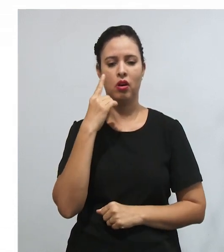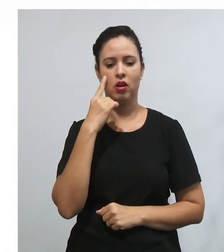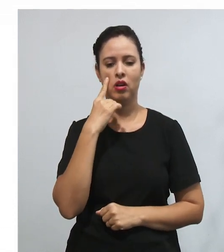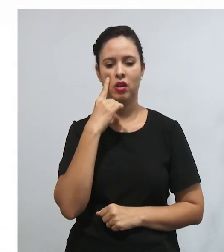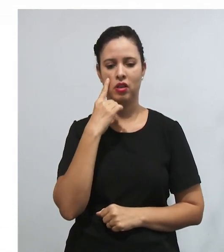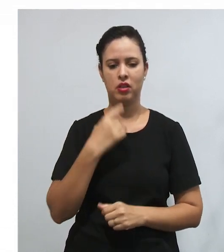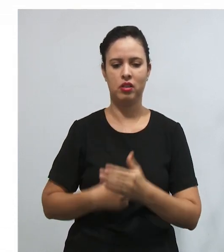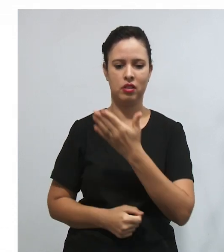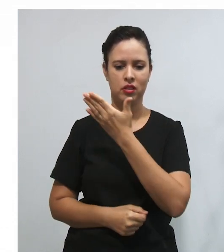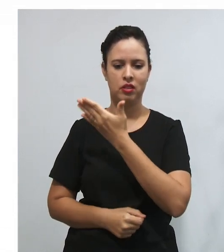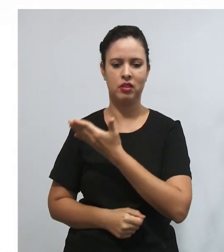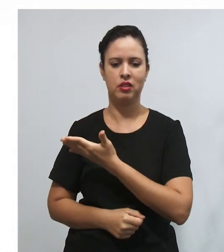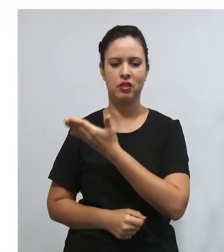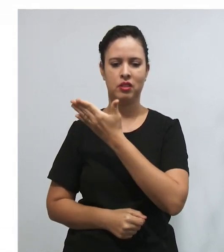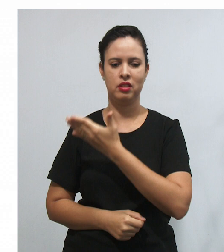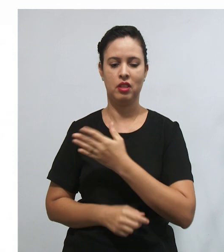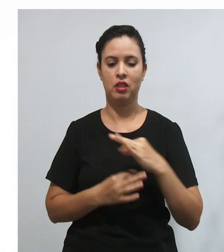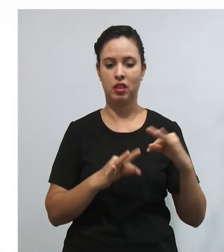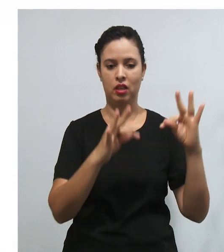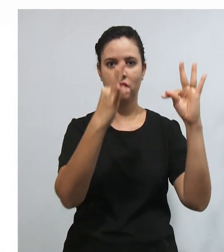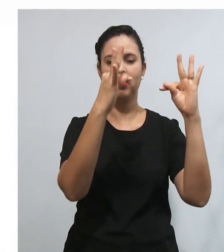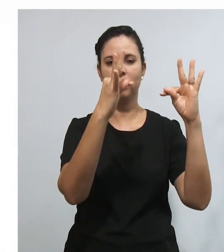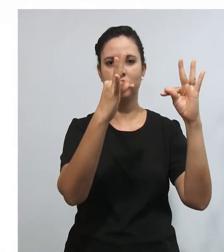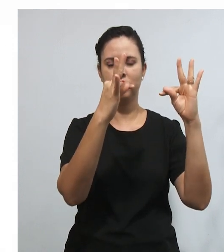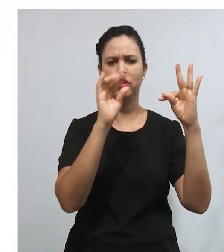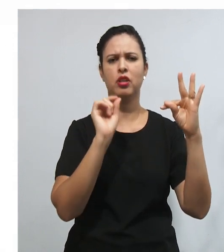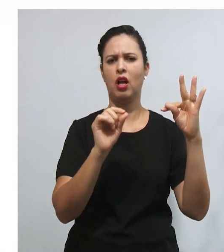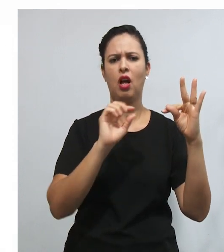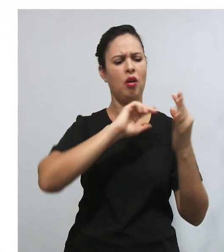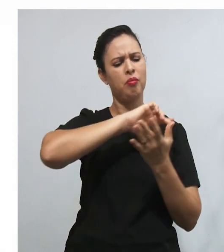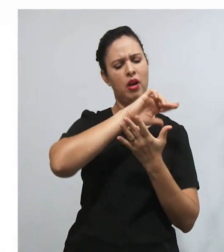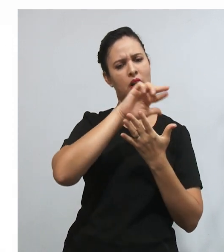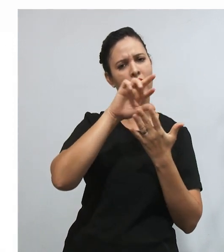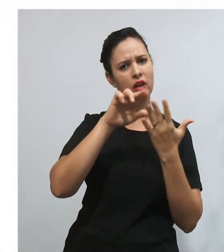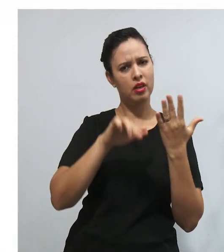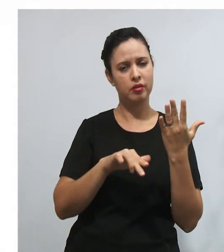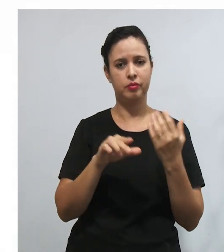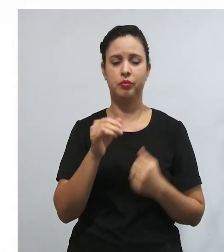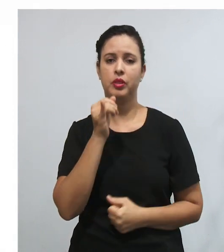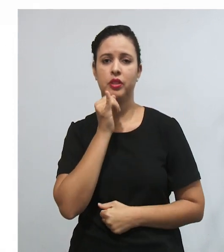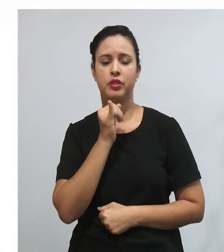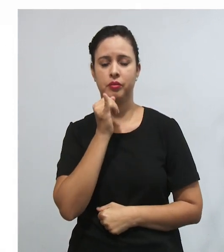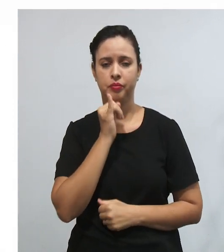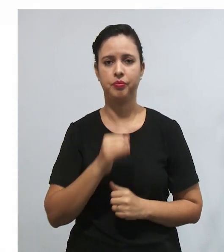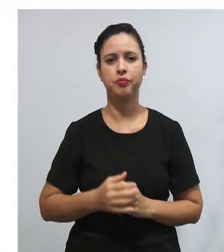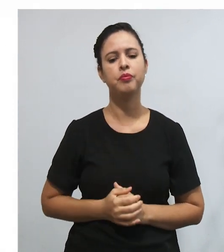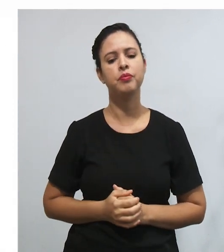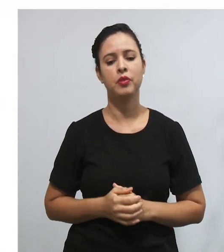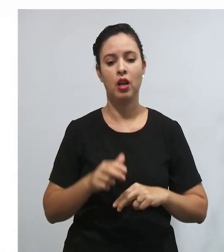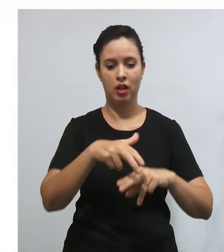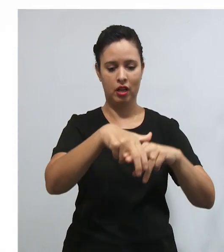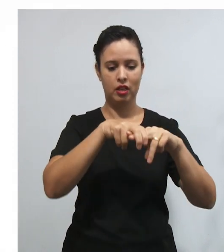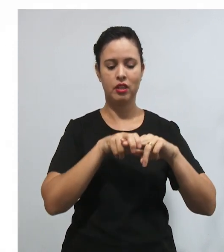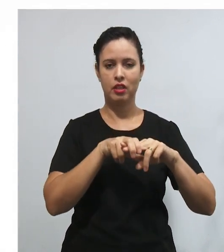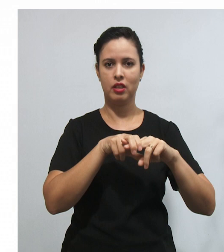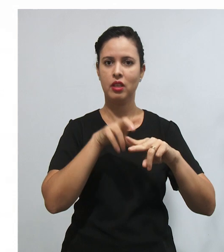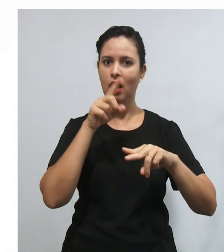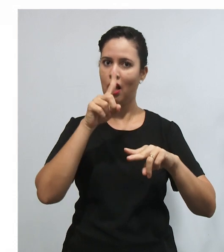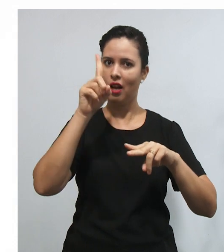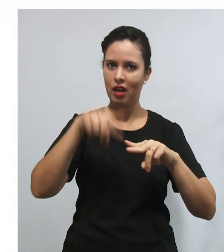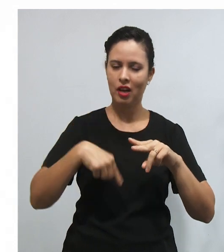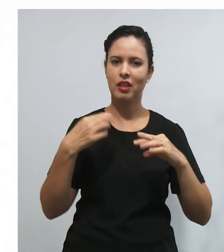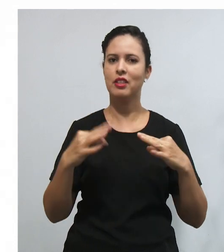ó, tem muitas outras coisas que são tecnologia, mas que não estão relacionadas à informática. Por exemplo, uma cadeira, né? Uma